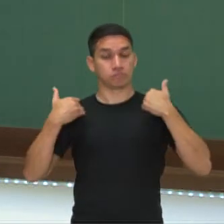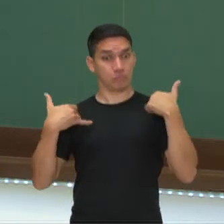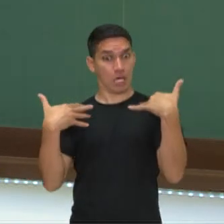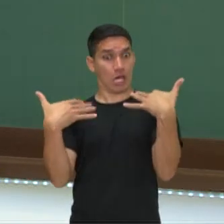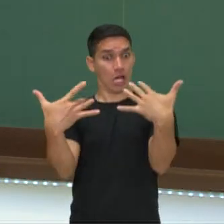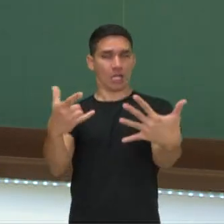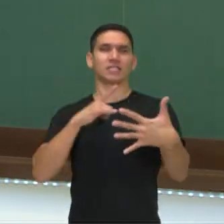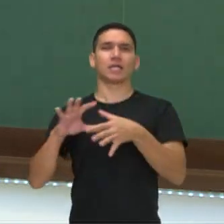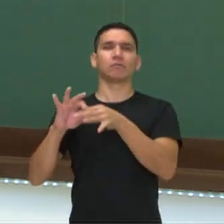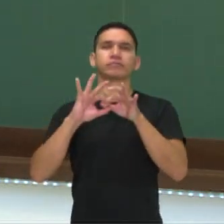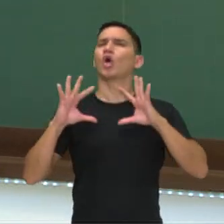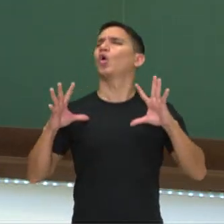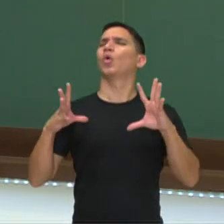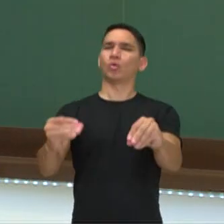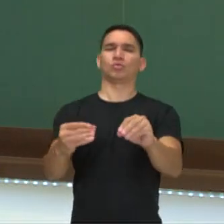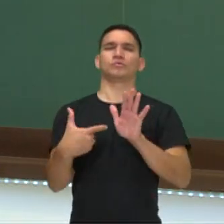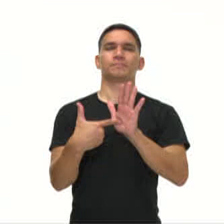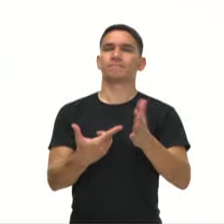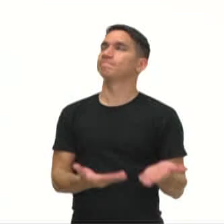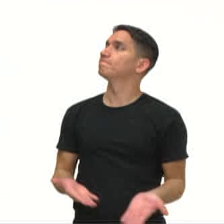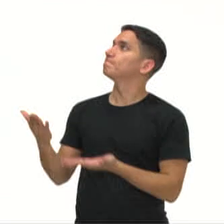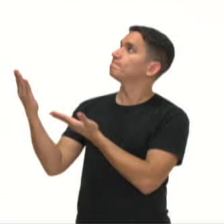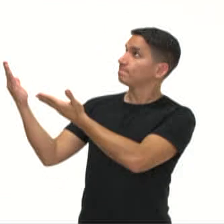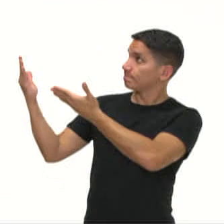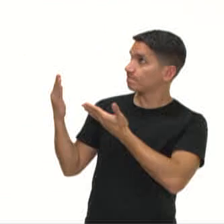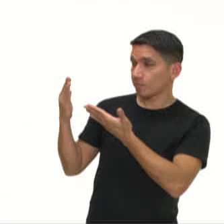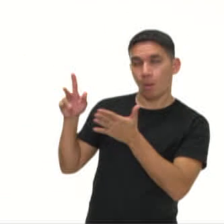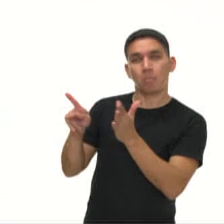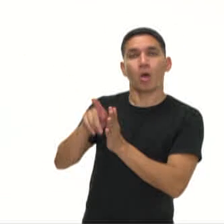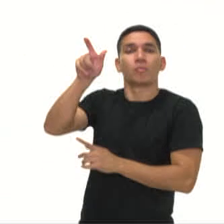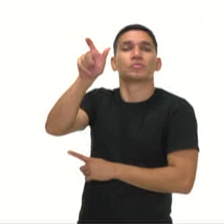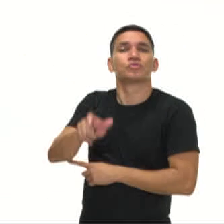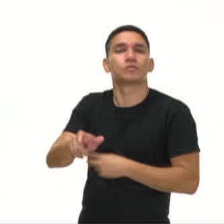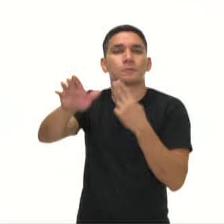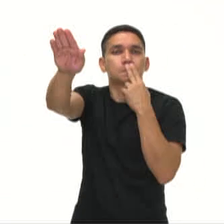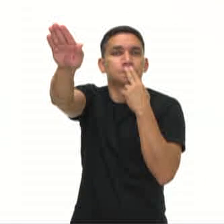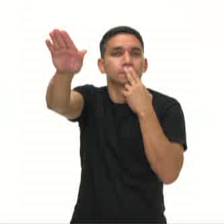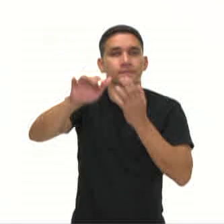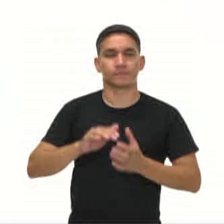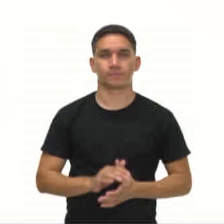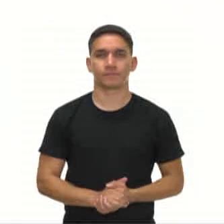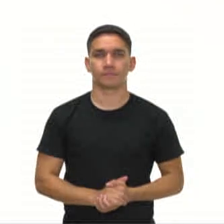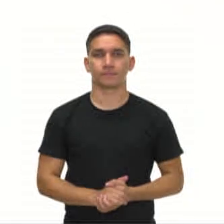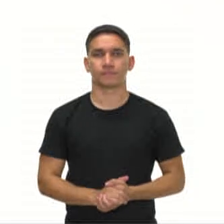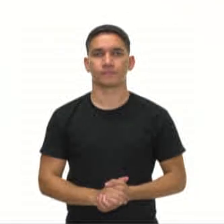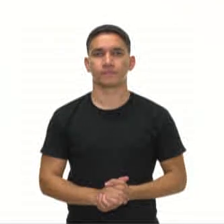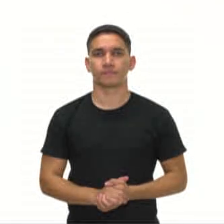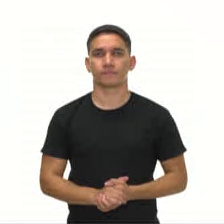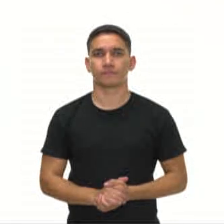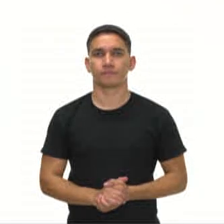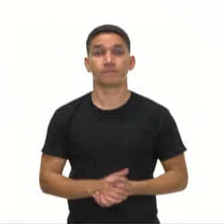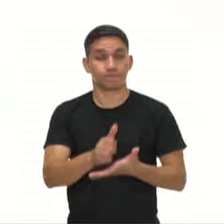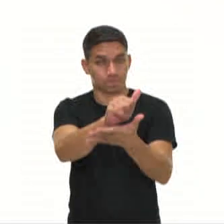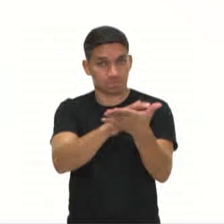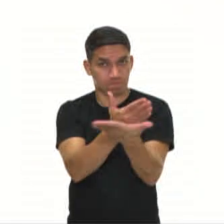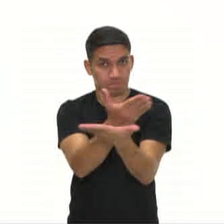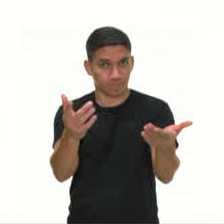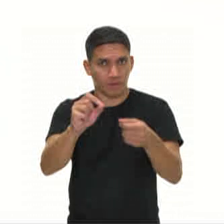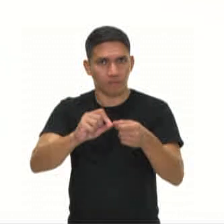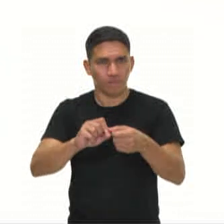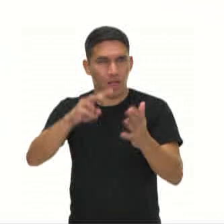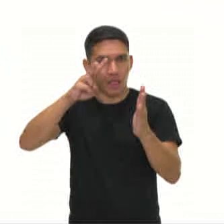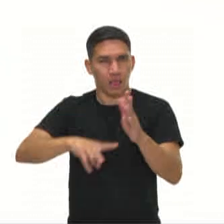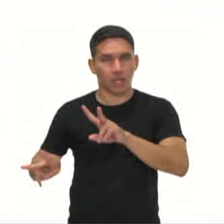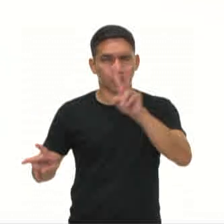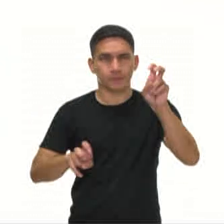união de todos, aqui no caso, em torno da figura de Adolf Hitler. Exercício para você, leia esse